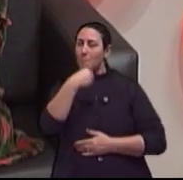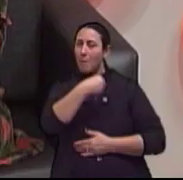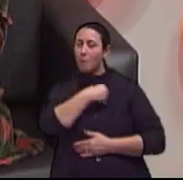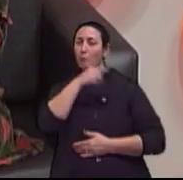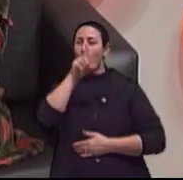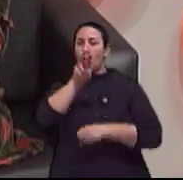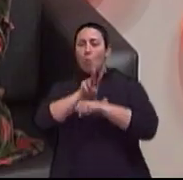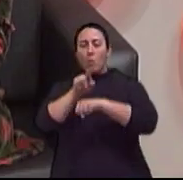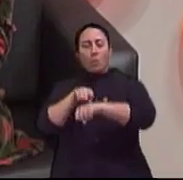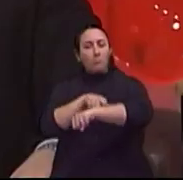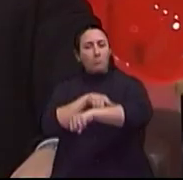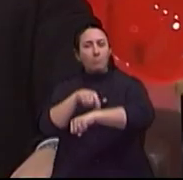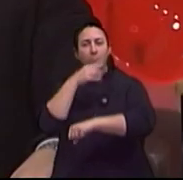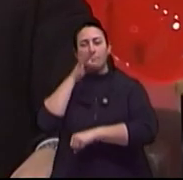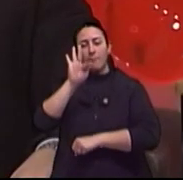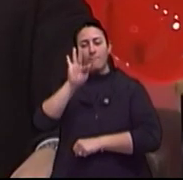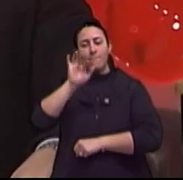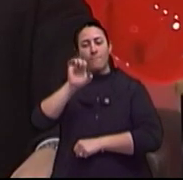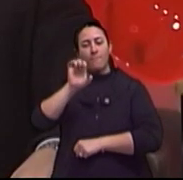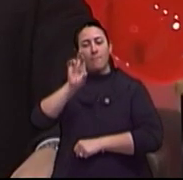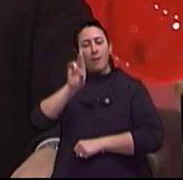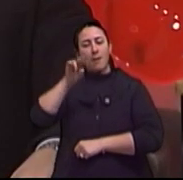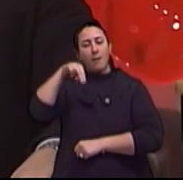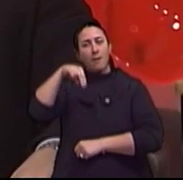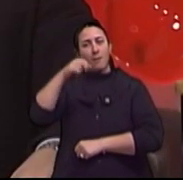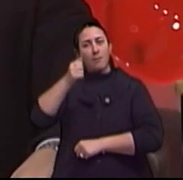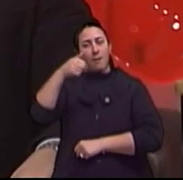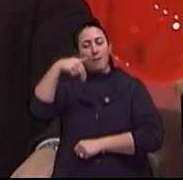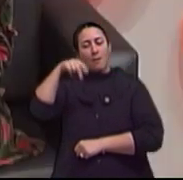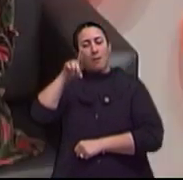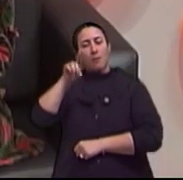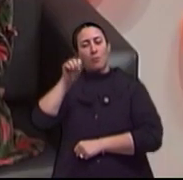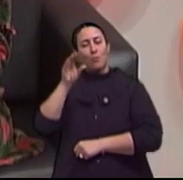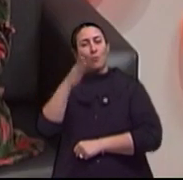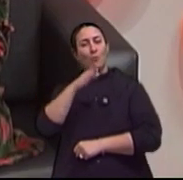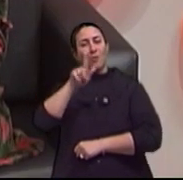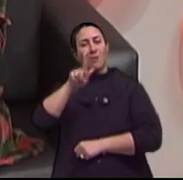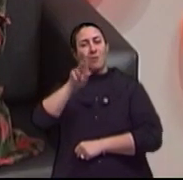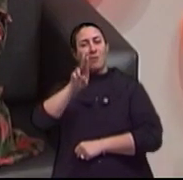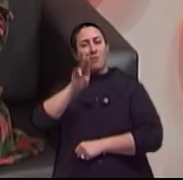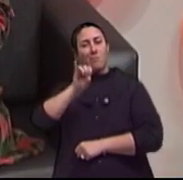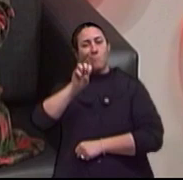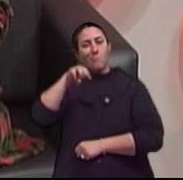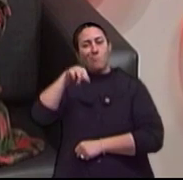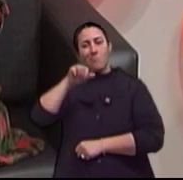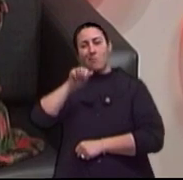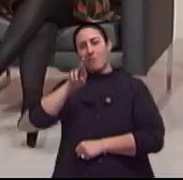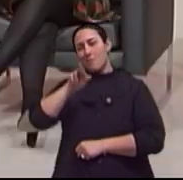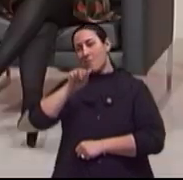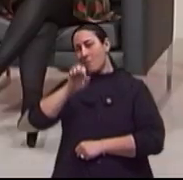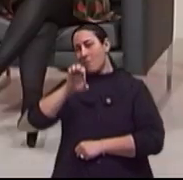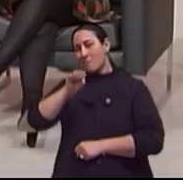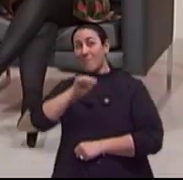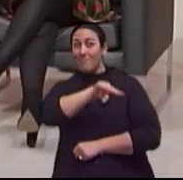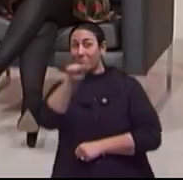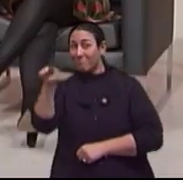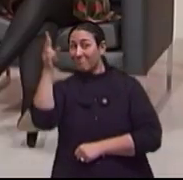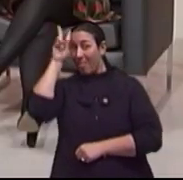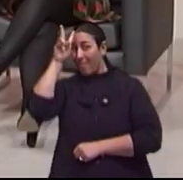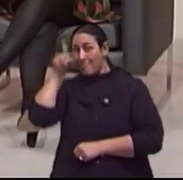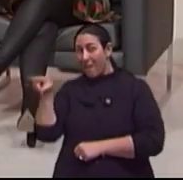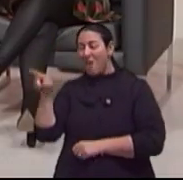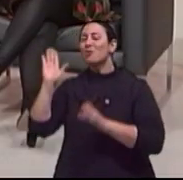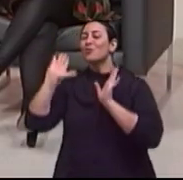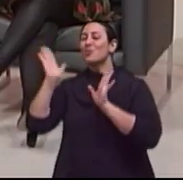dermatologista Fernando Guimarães mais uma vez no programa vocês pediram e ele volta Dr Fernando hoje vamos